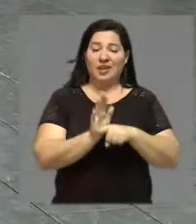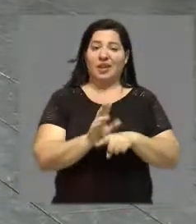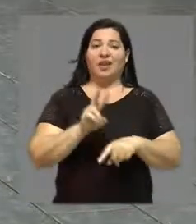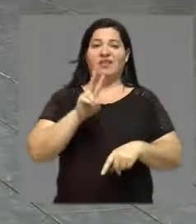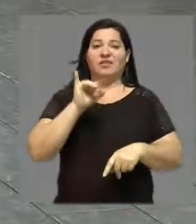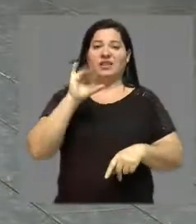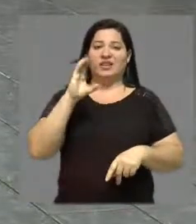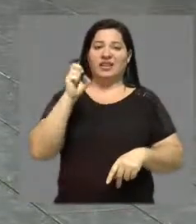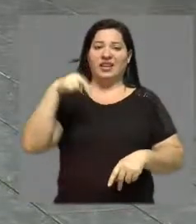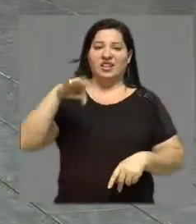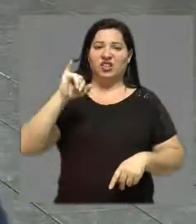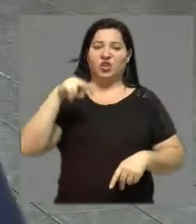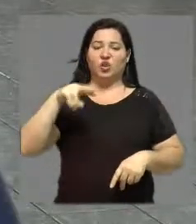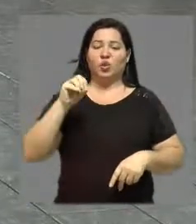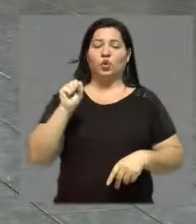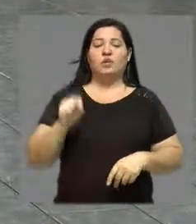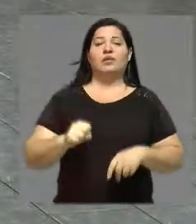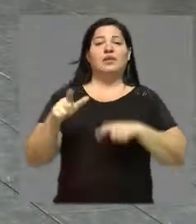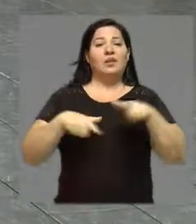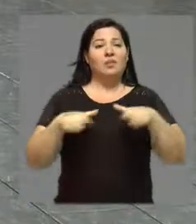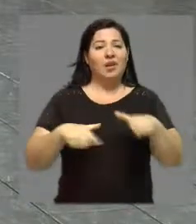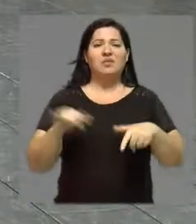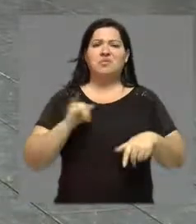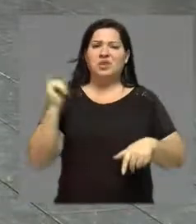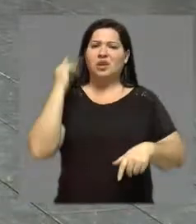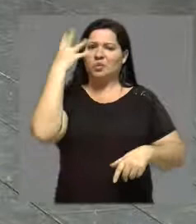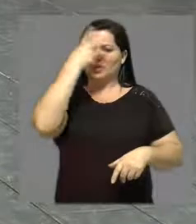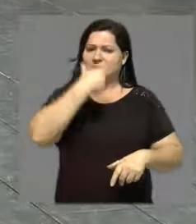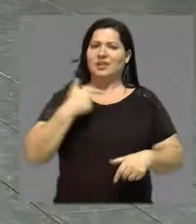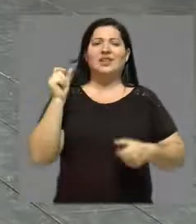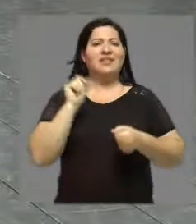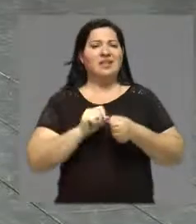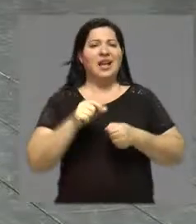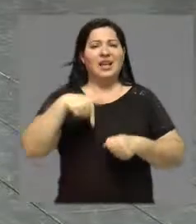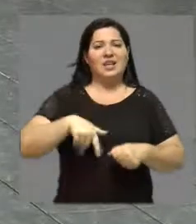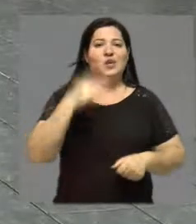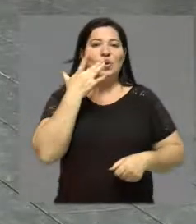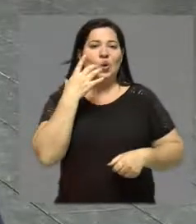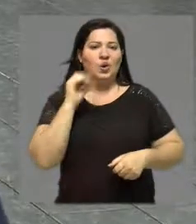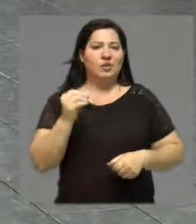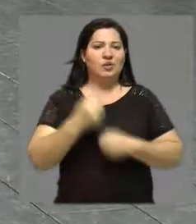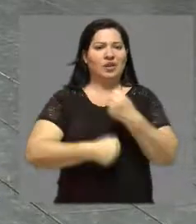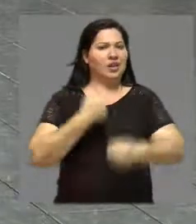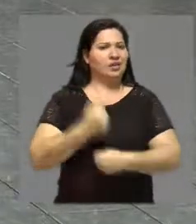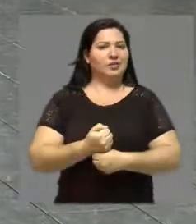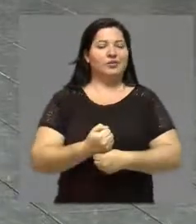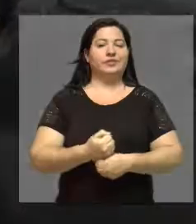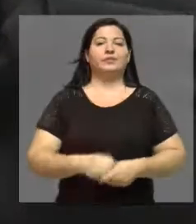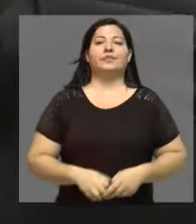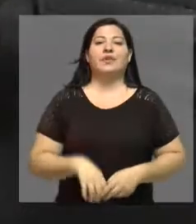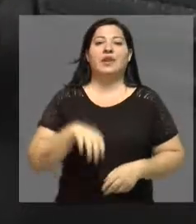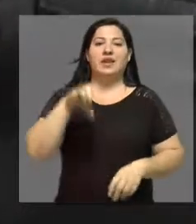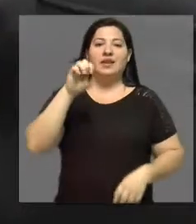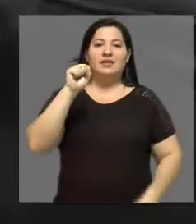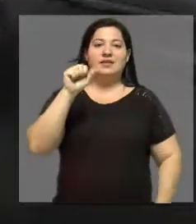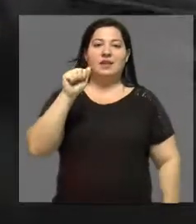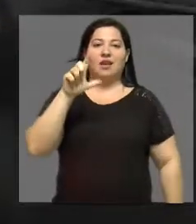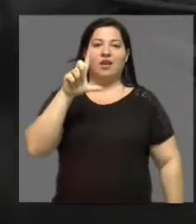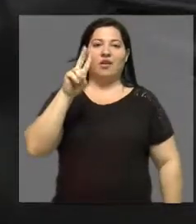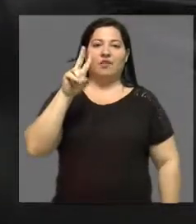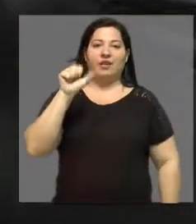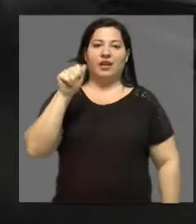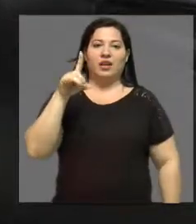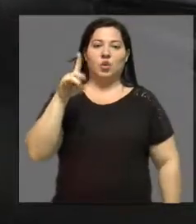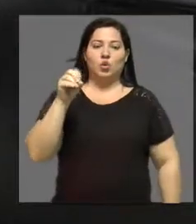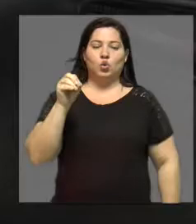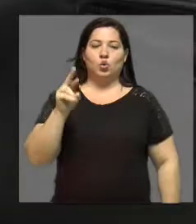os vicentinos, né, que é um trabalho tão importante, tão bonito, que eles estão realizando aqui em Ourinhos há tantos anos. Salvador é um dos